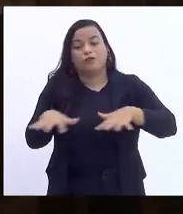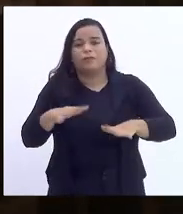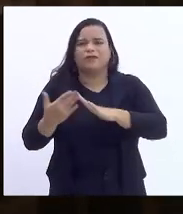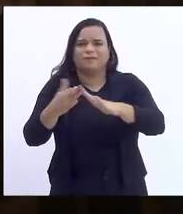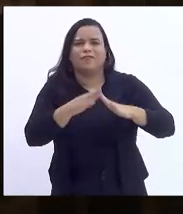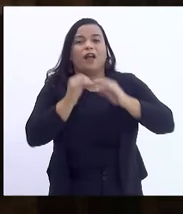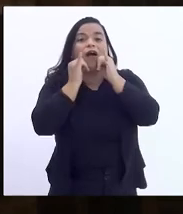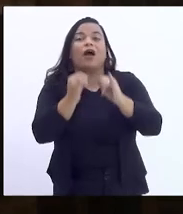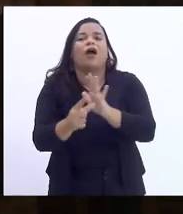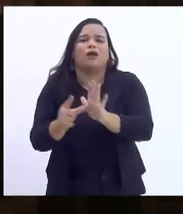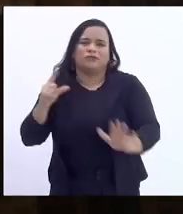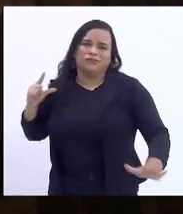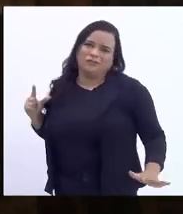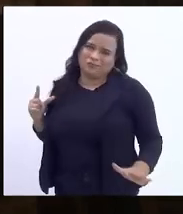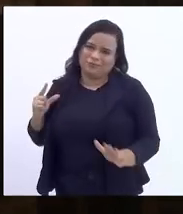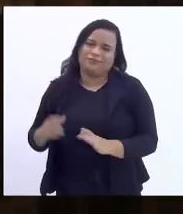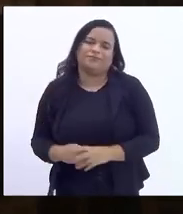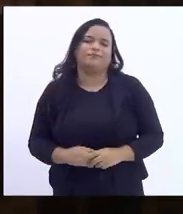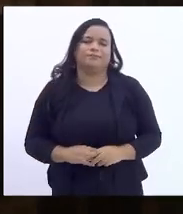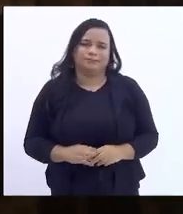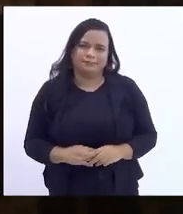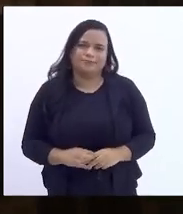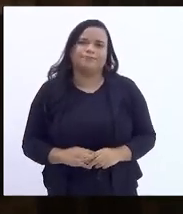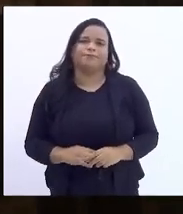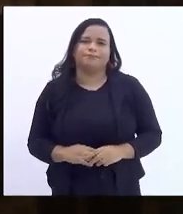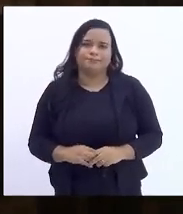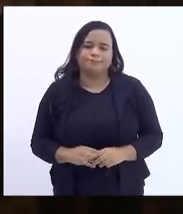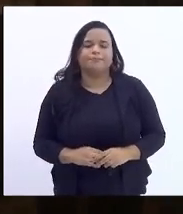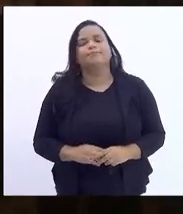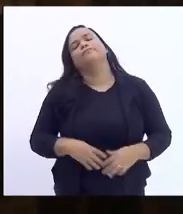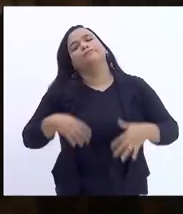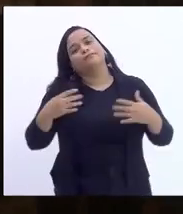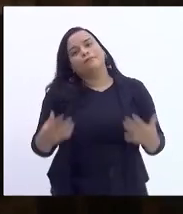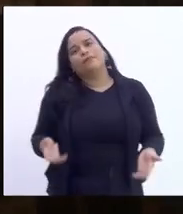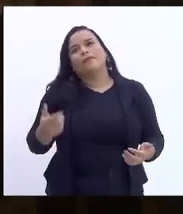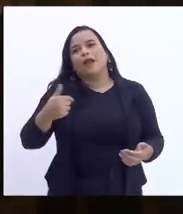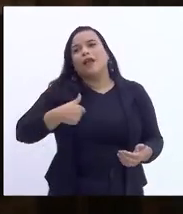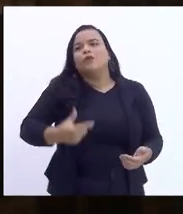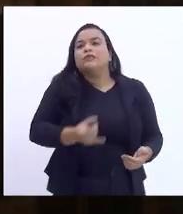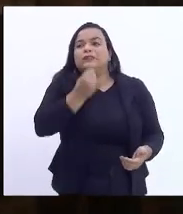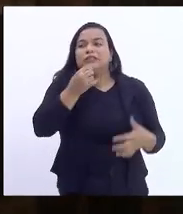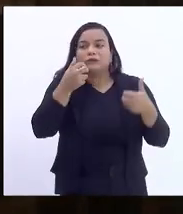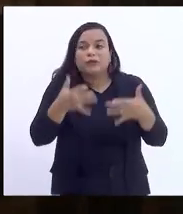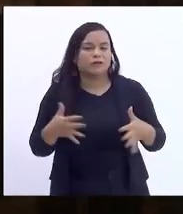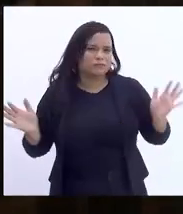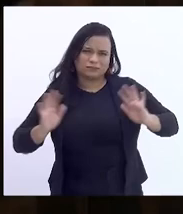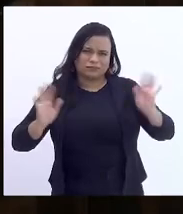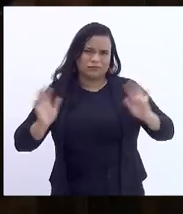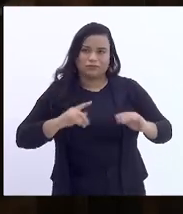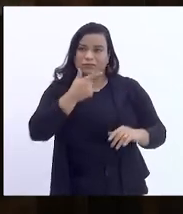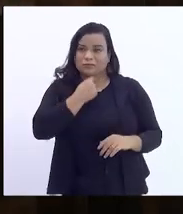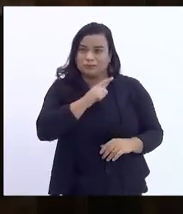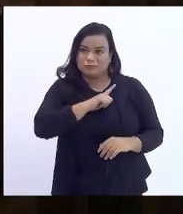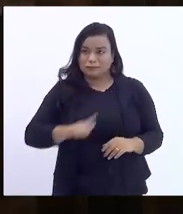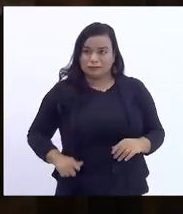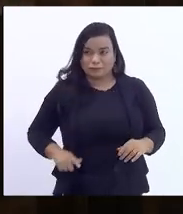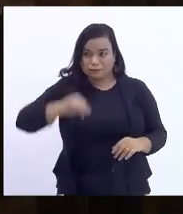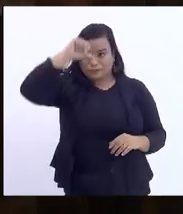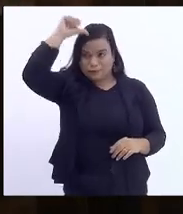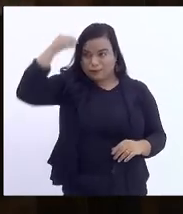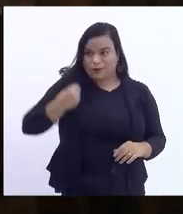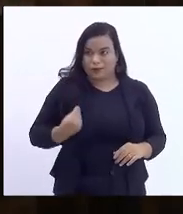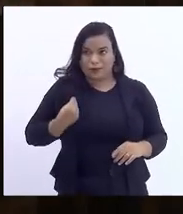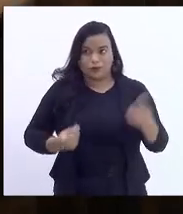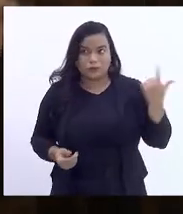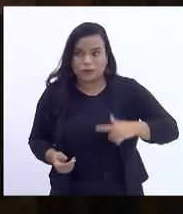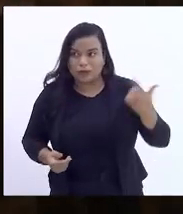implementadas o Tom eu nem vou lamentar de ter o Cláudio Castro não tá aqui de